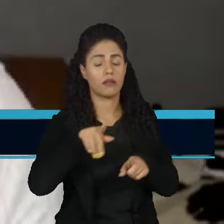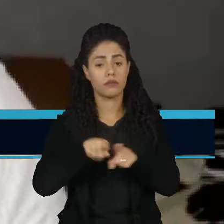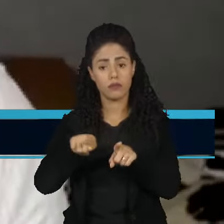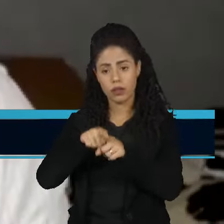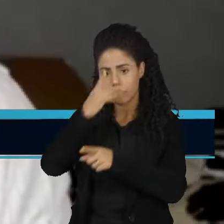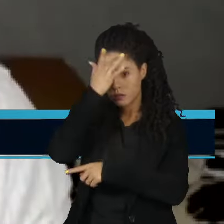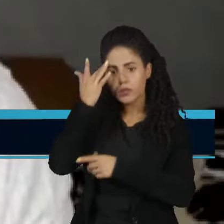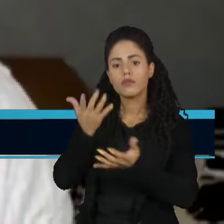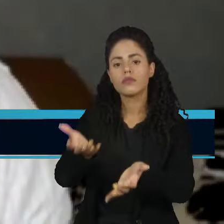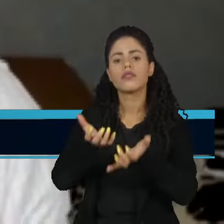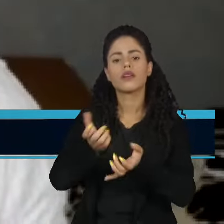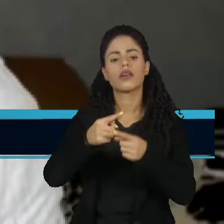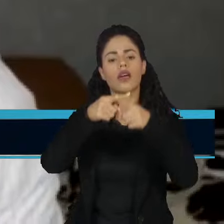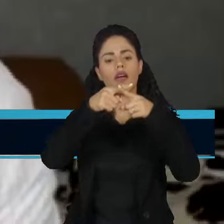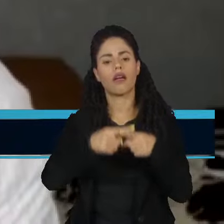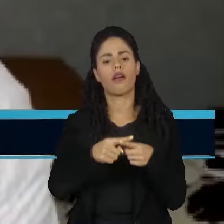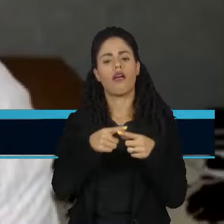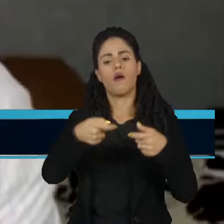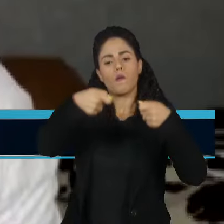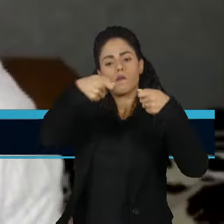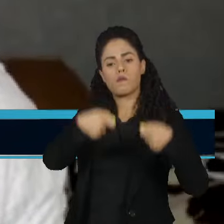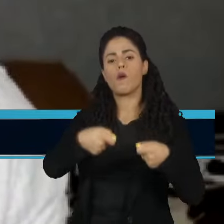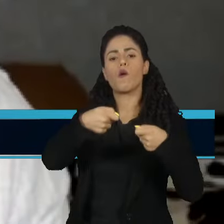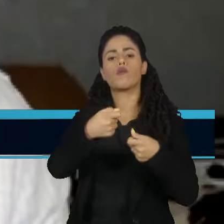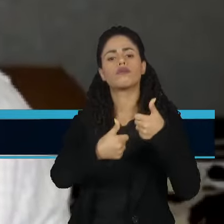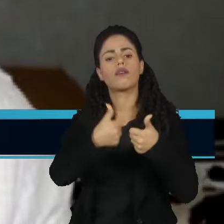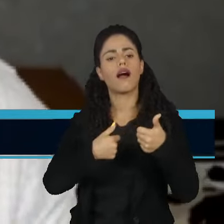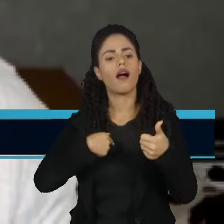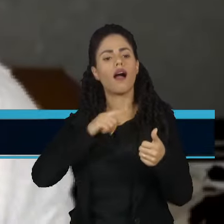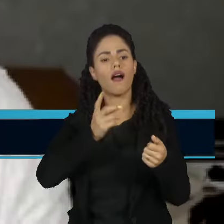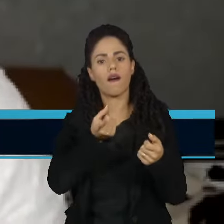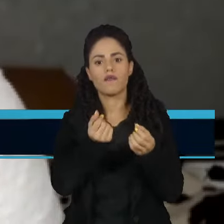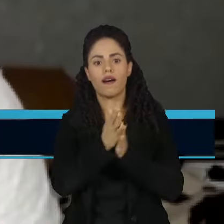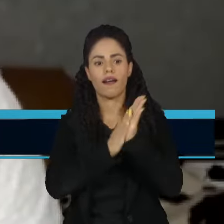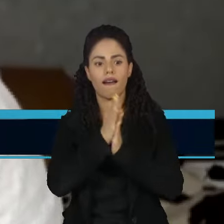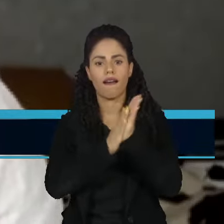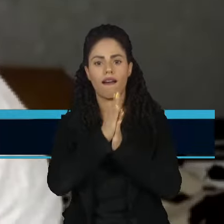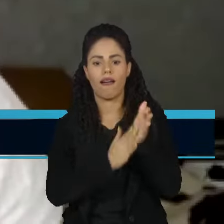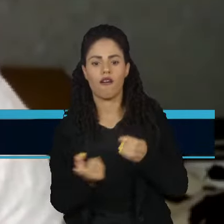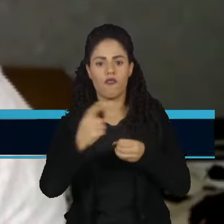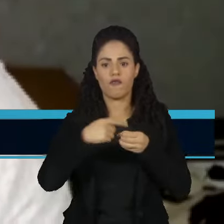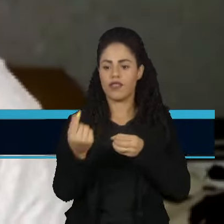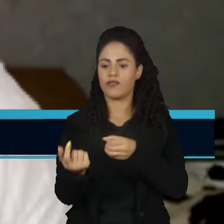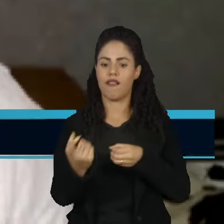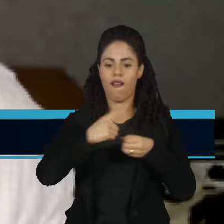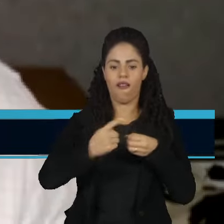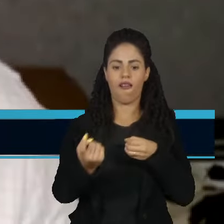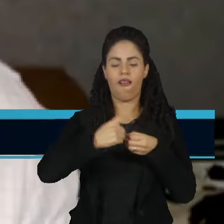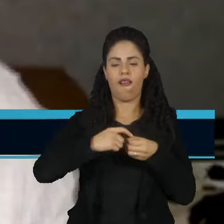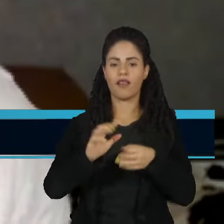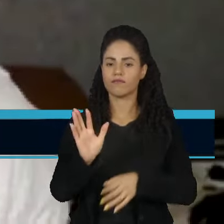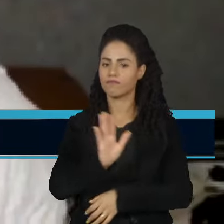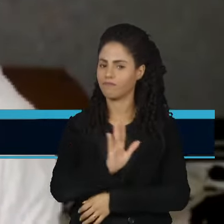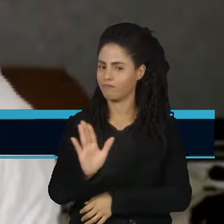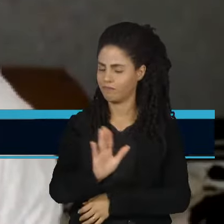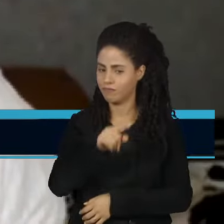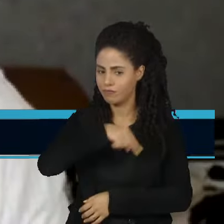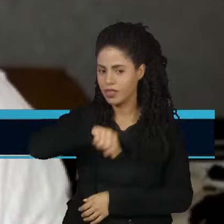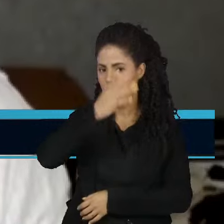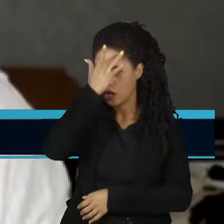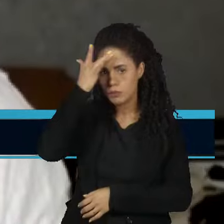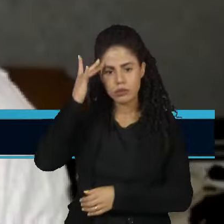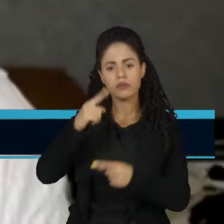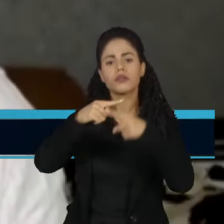esse tipo de apostas uma lógica do investimento e não do entretenimento então não são pessoas que T